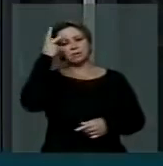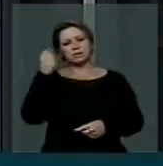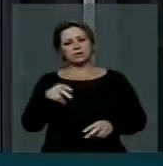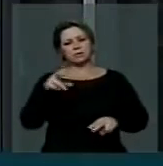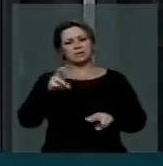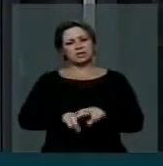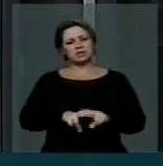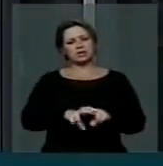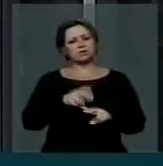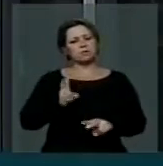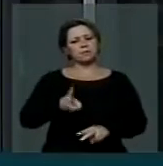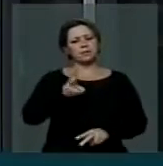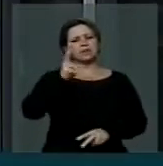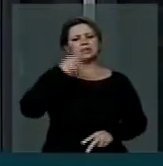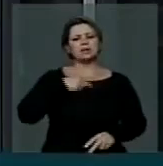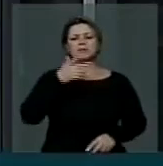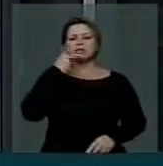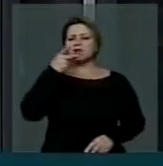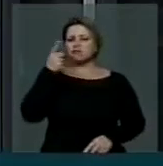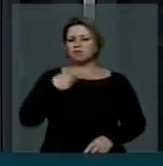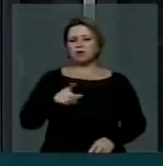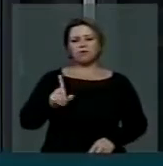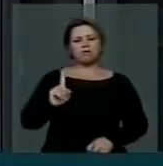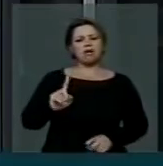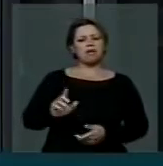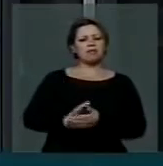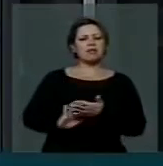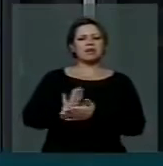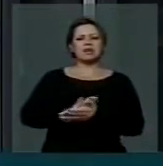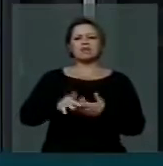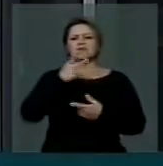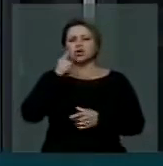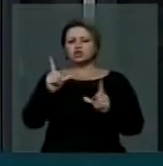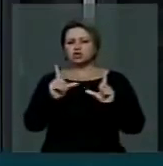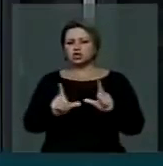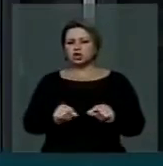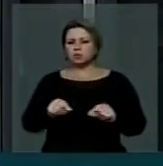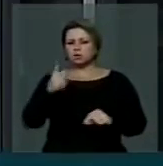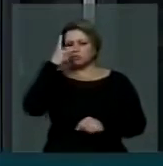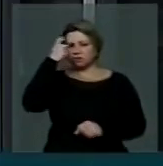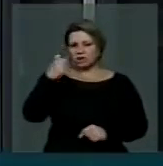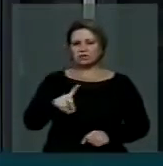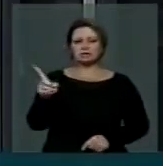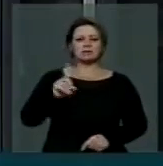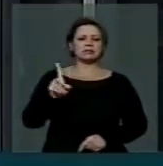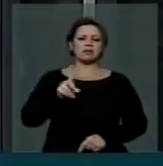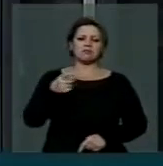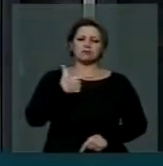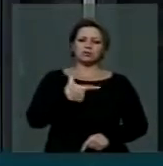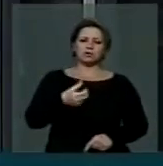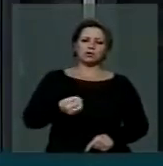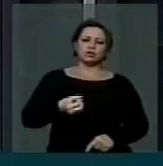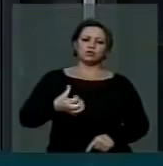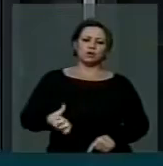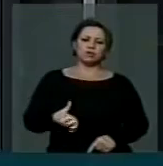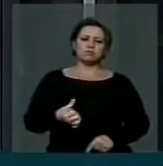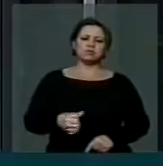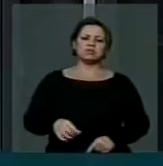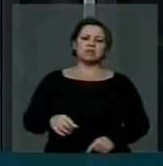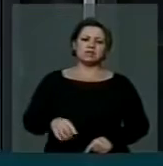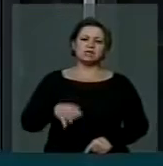e não há indicativos de que os horrores ali foram atenuados desde que, em 2006, 3